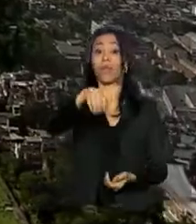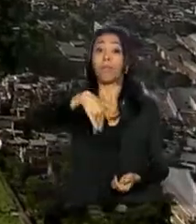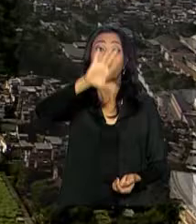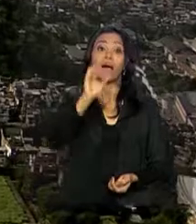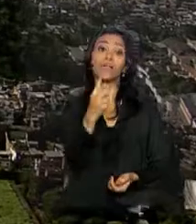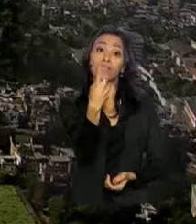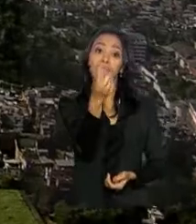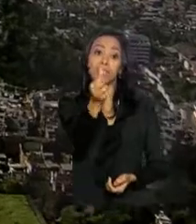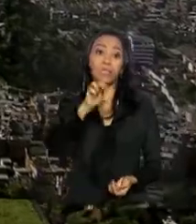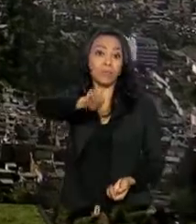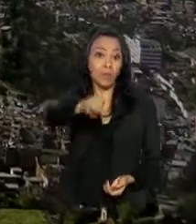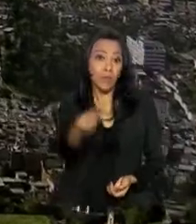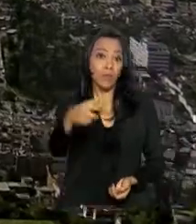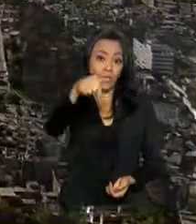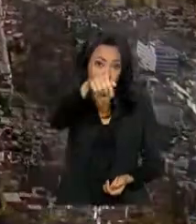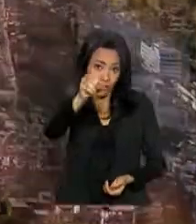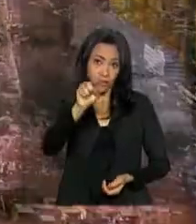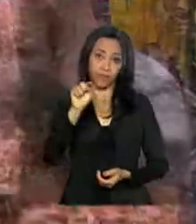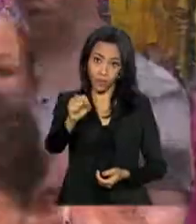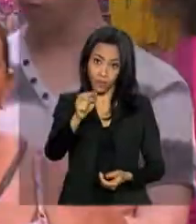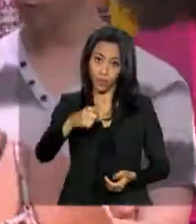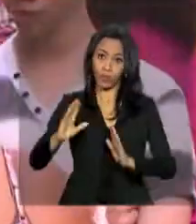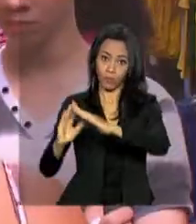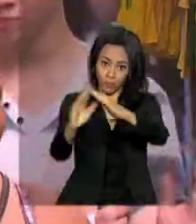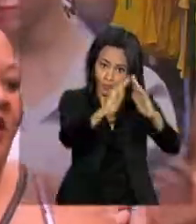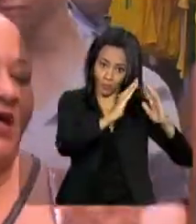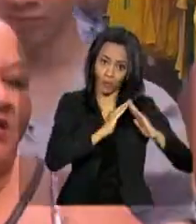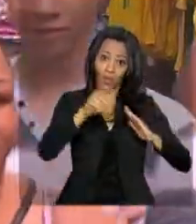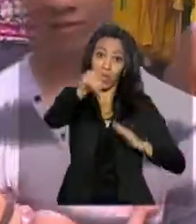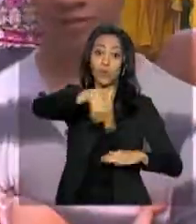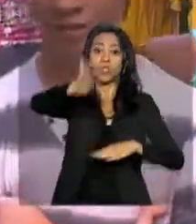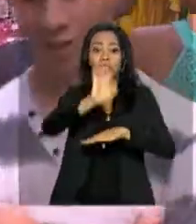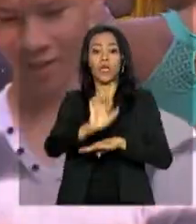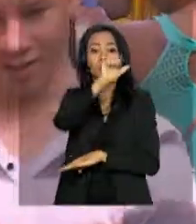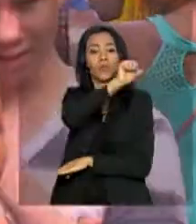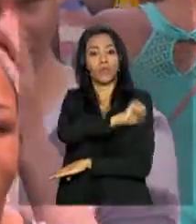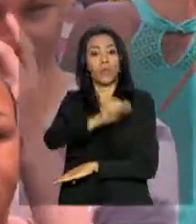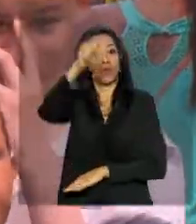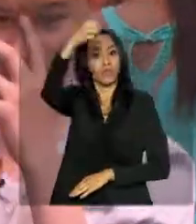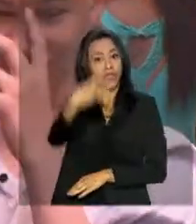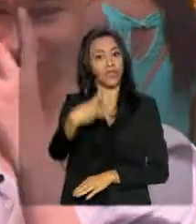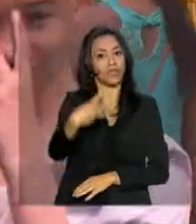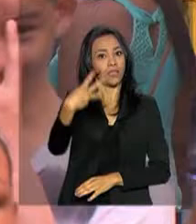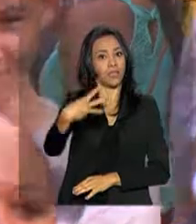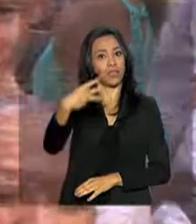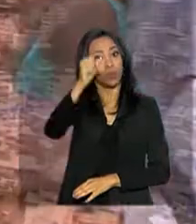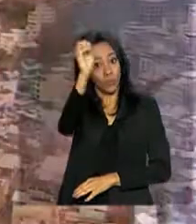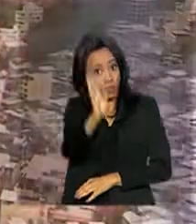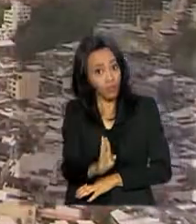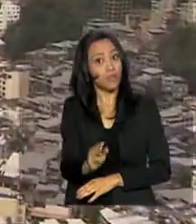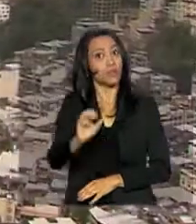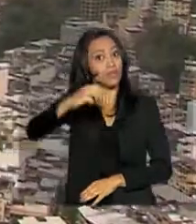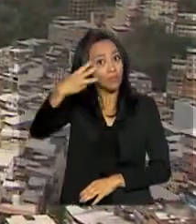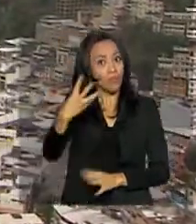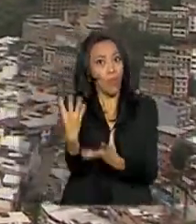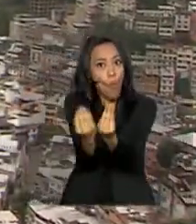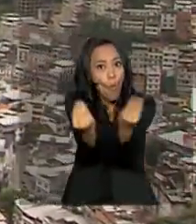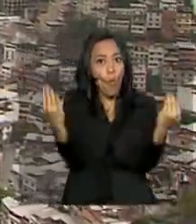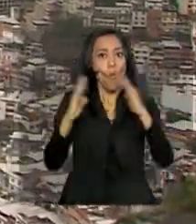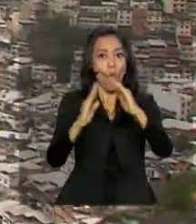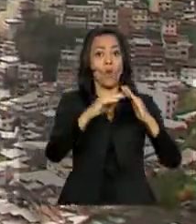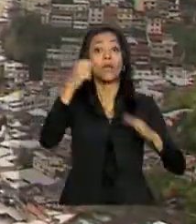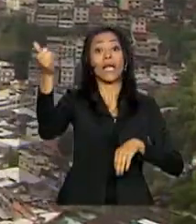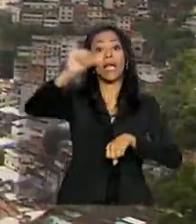16 milhões e 700 mil habitantes, o Estado do Rio de Janeiro é o terceiro maior do país em população. Só na capital